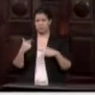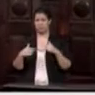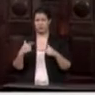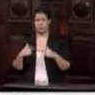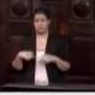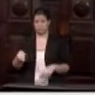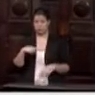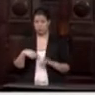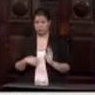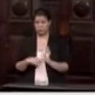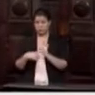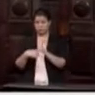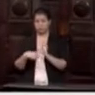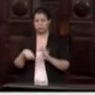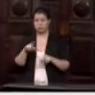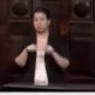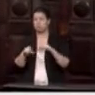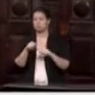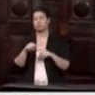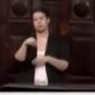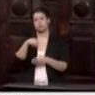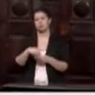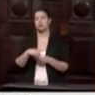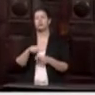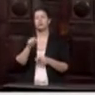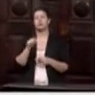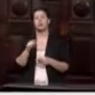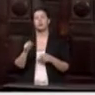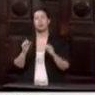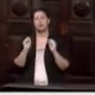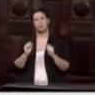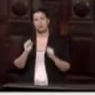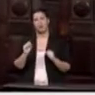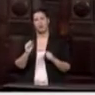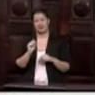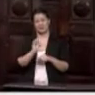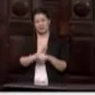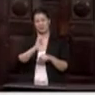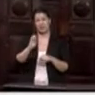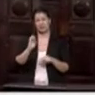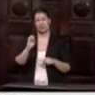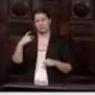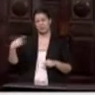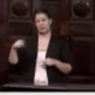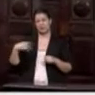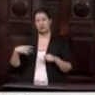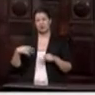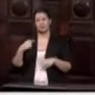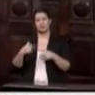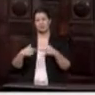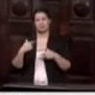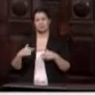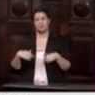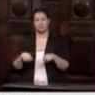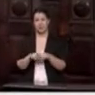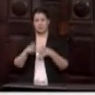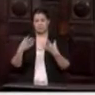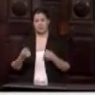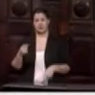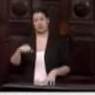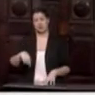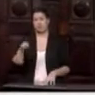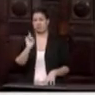apresentamos destaques para ajudar que o Estado pudesse fazer a sua parte, que o governo pudesse fazer a sua parte, mas não foi aprovado aqui nesse